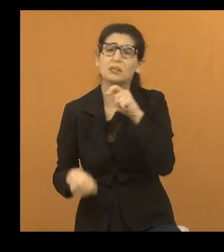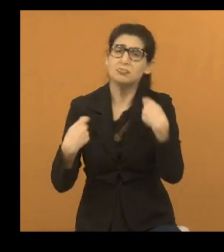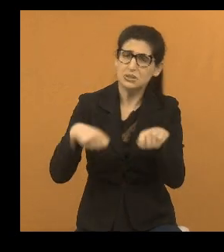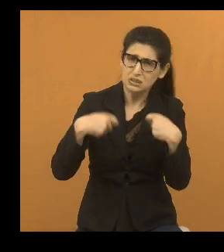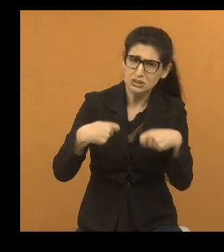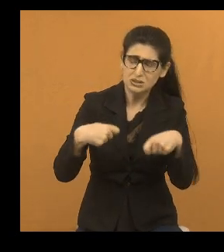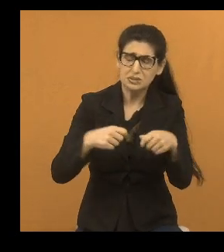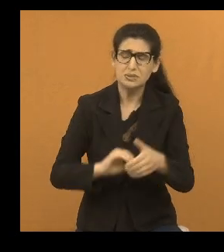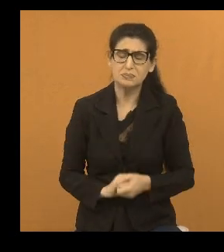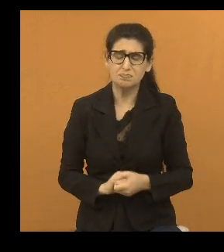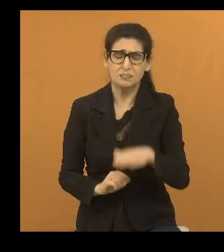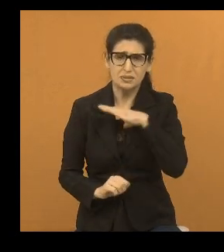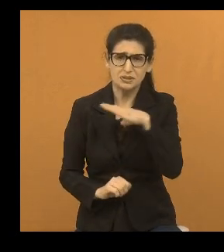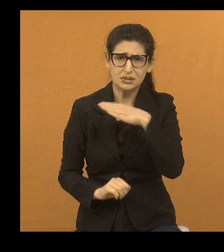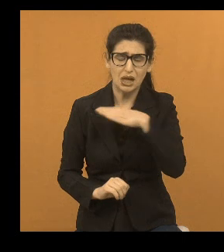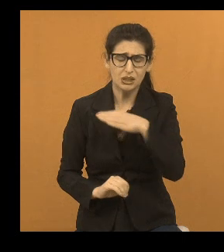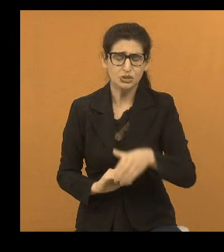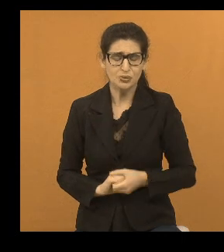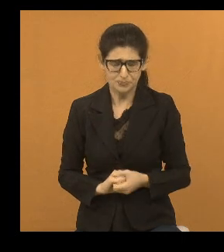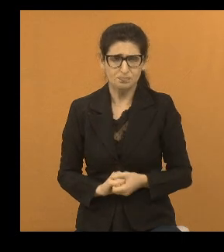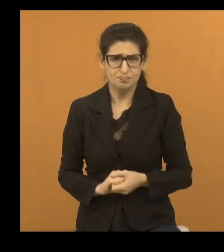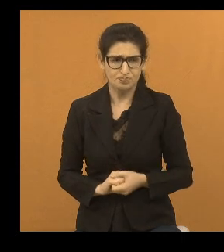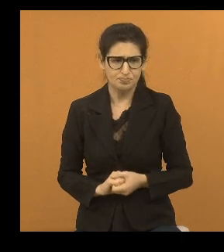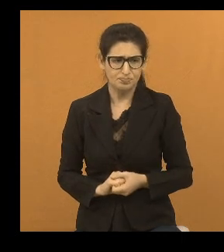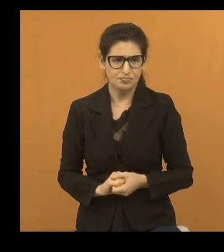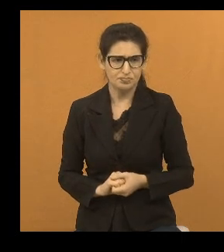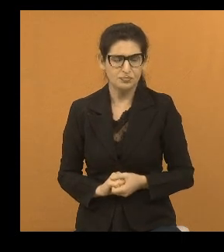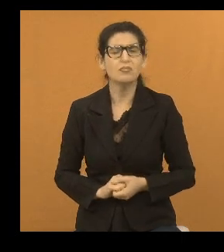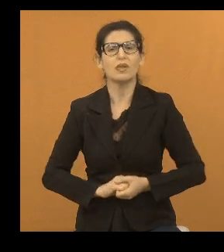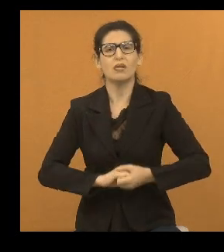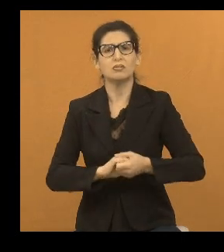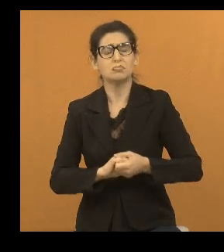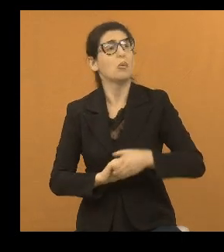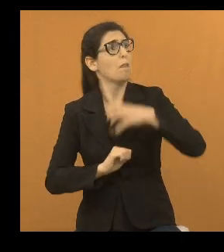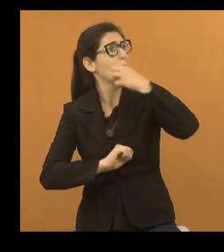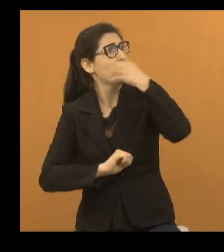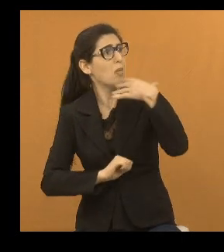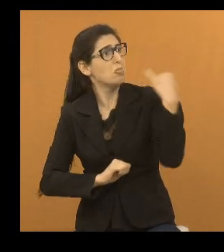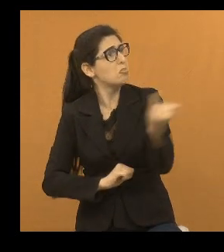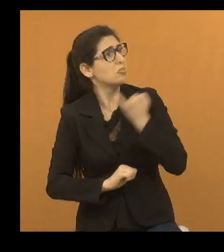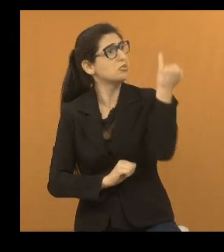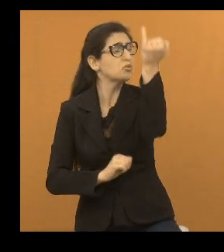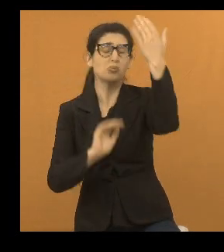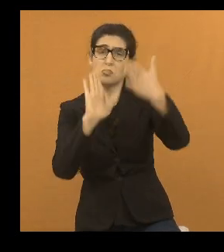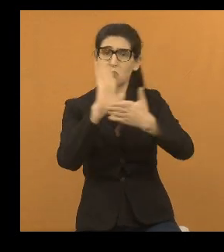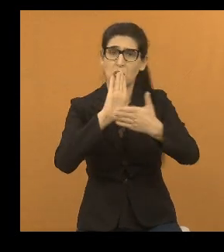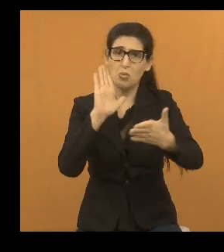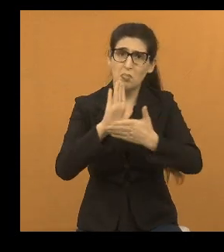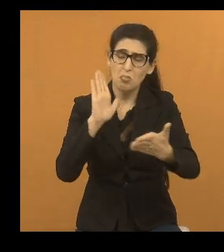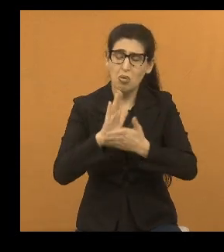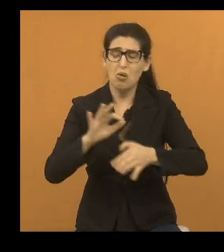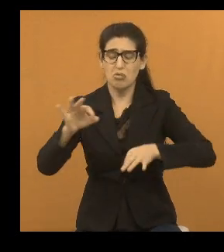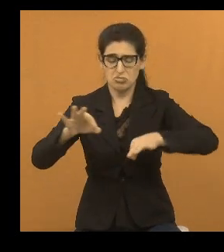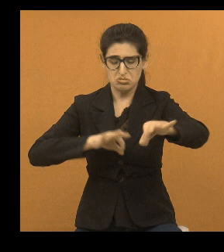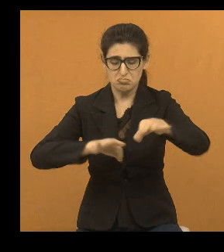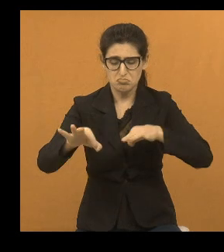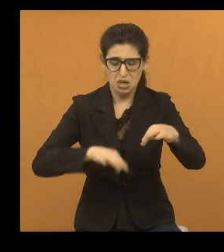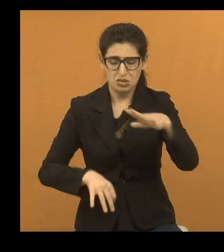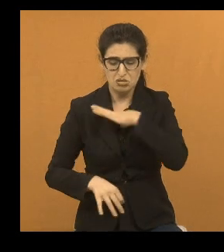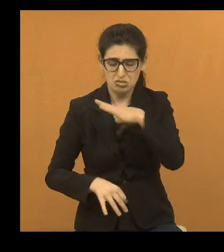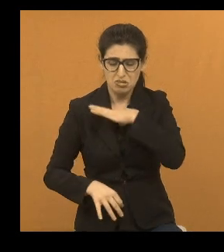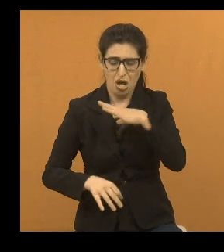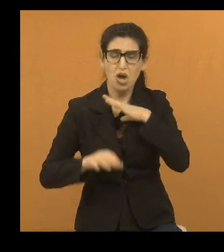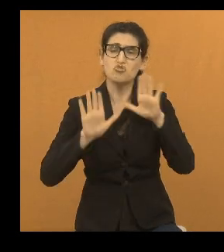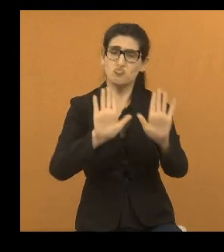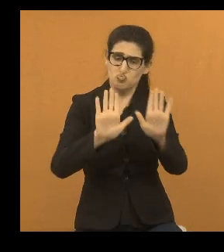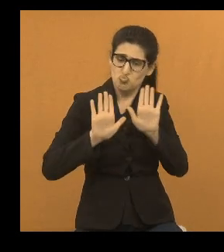né? Uma das grandes propostas, e eu acho que é uma grande situação do plano diretor, é mostrar